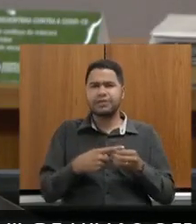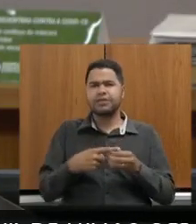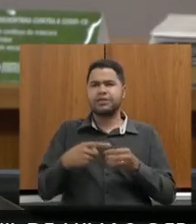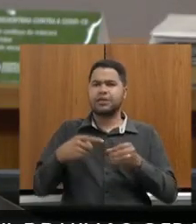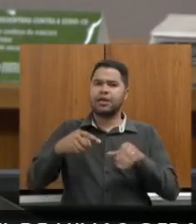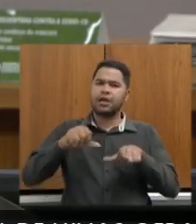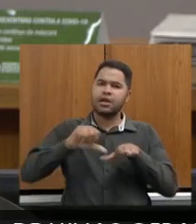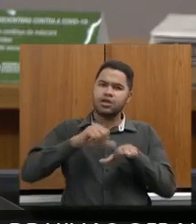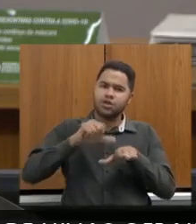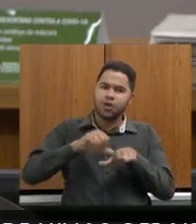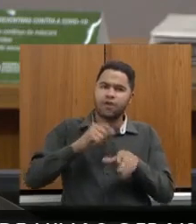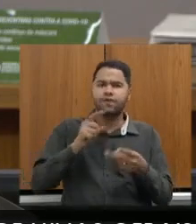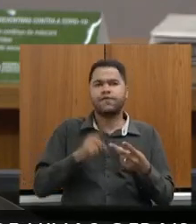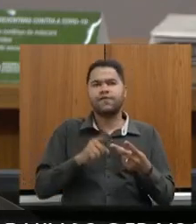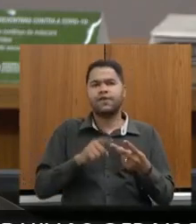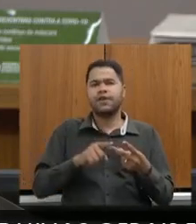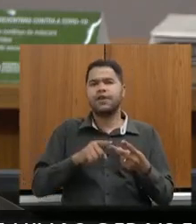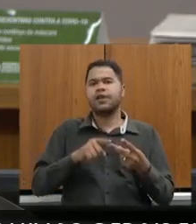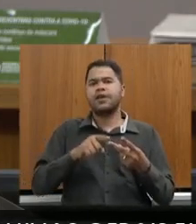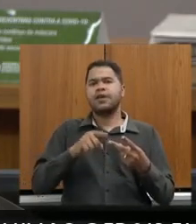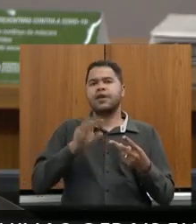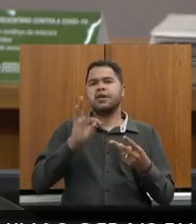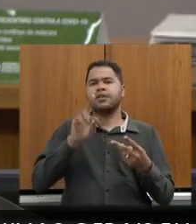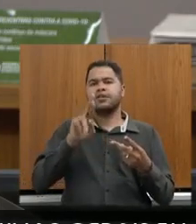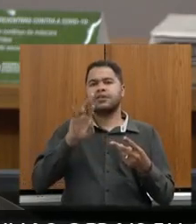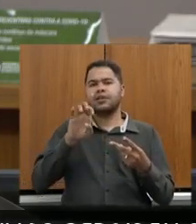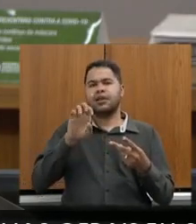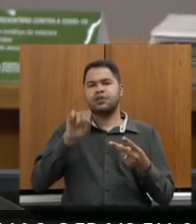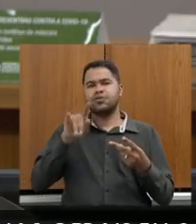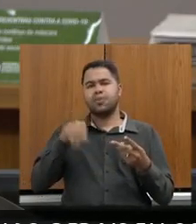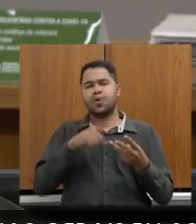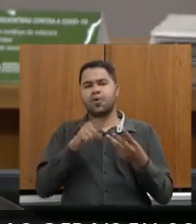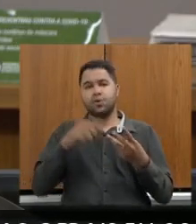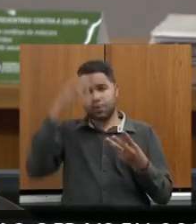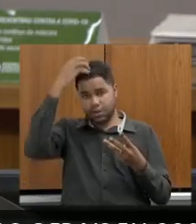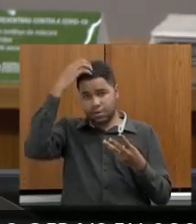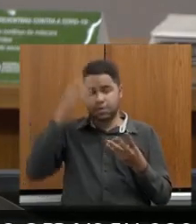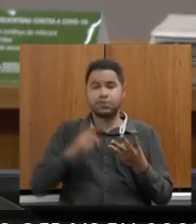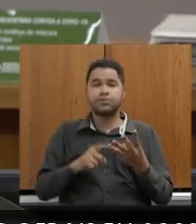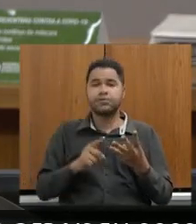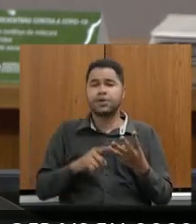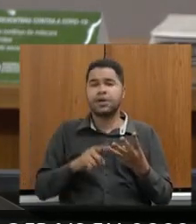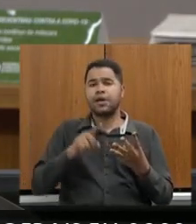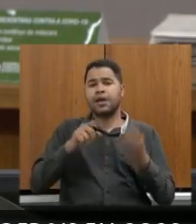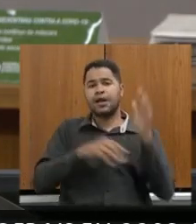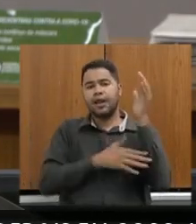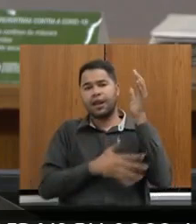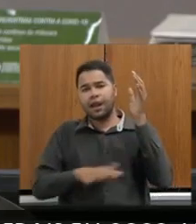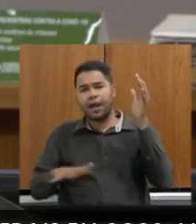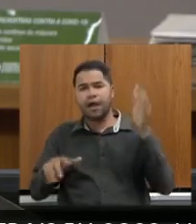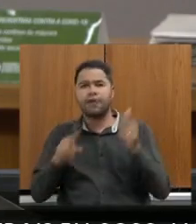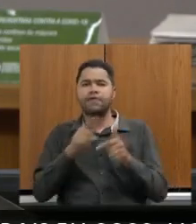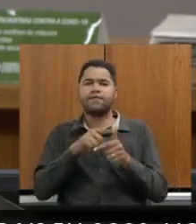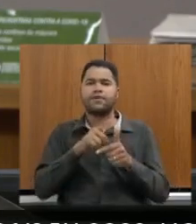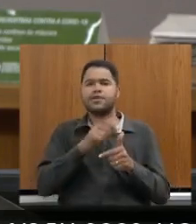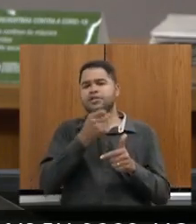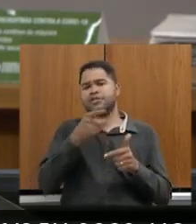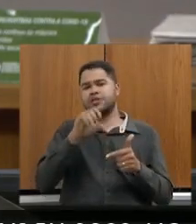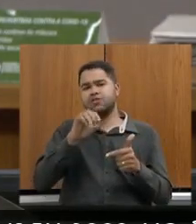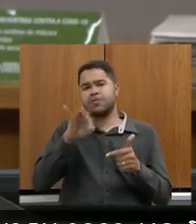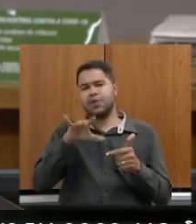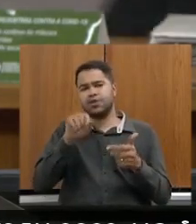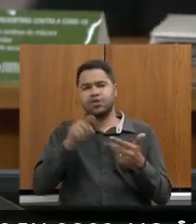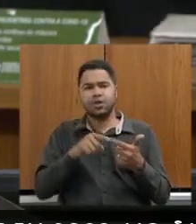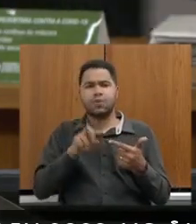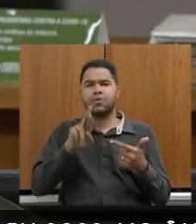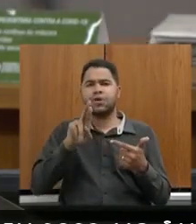Serrana tive três em Lavras São João Del Rei teve Resende Costa São Sebastião do Paraíso